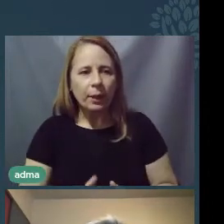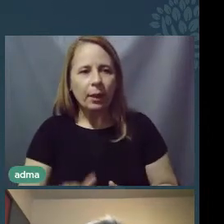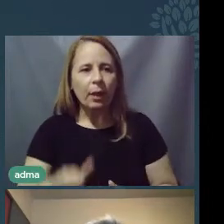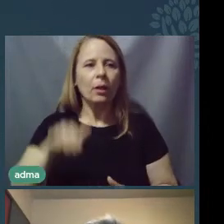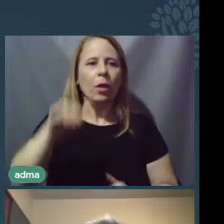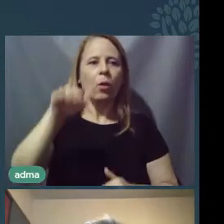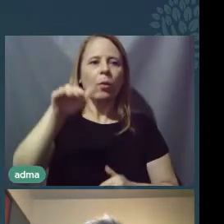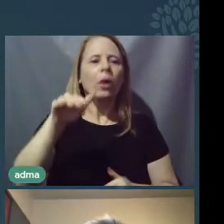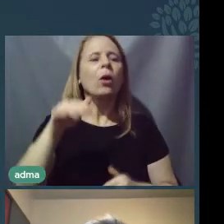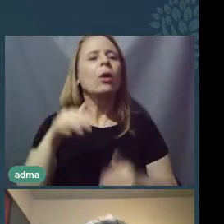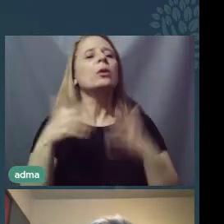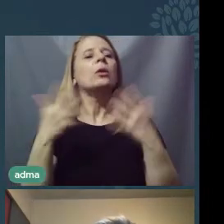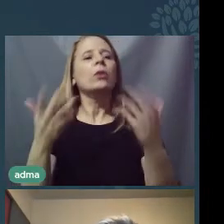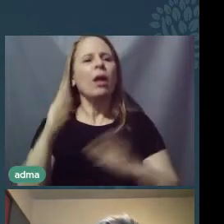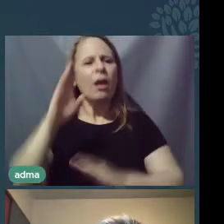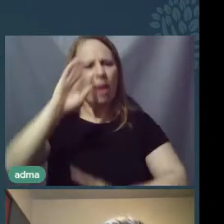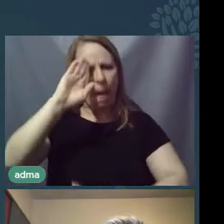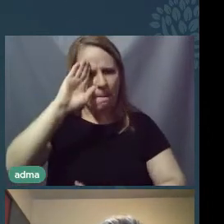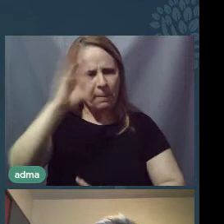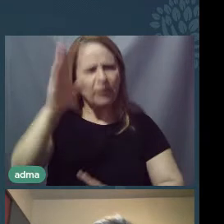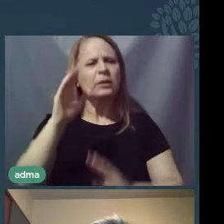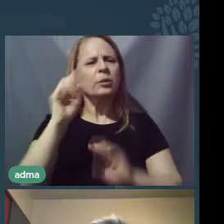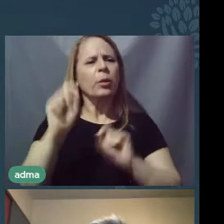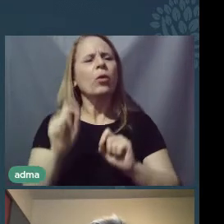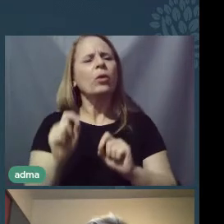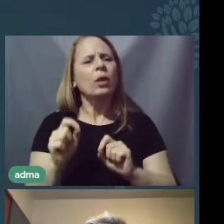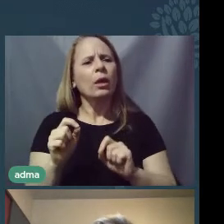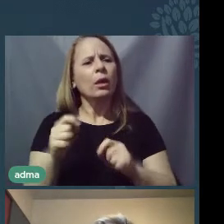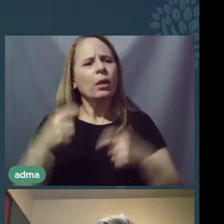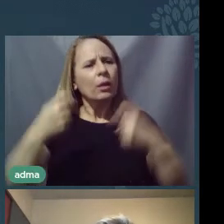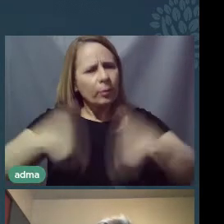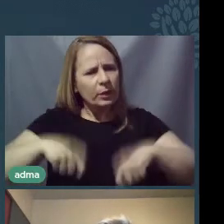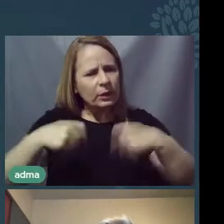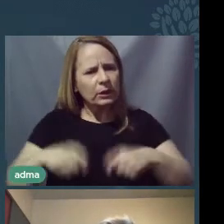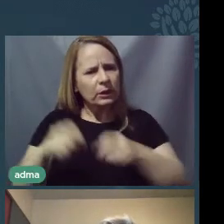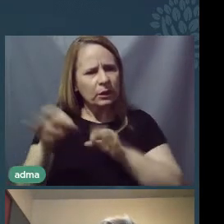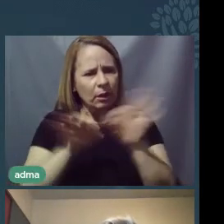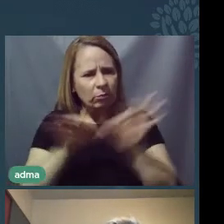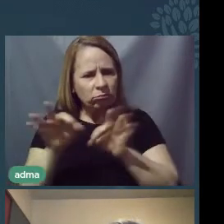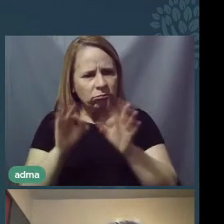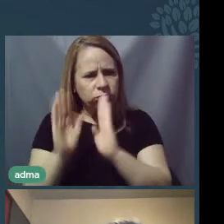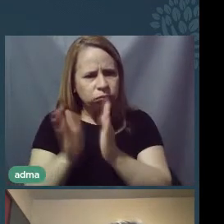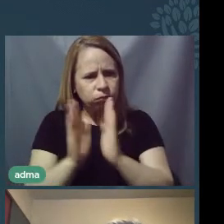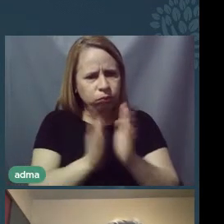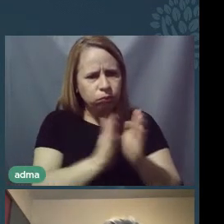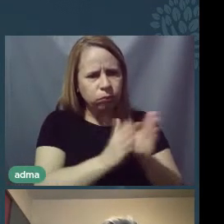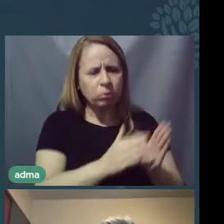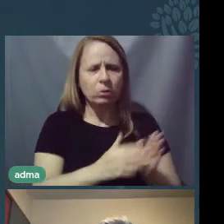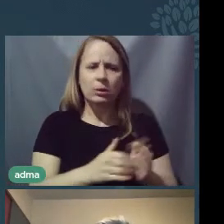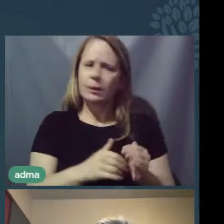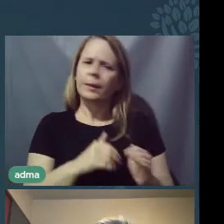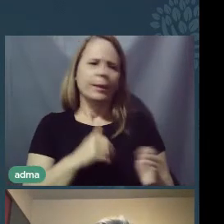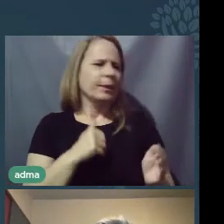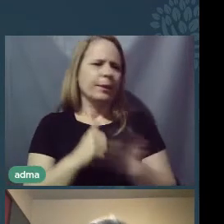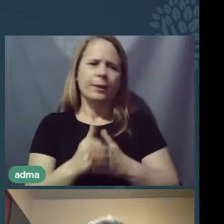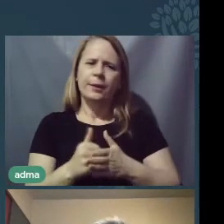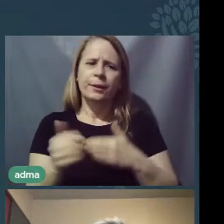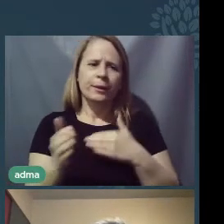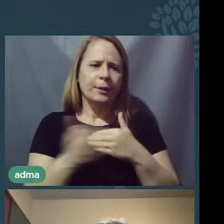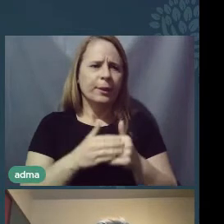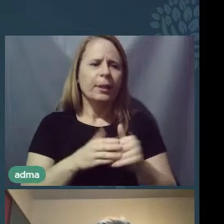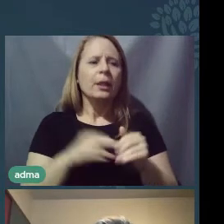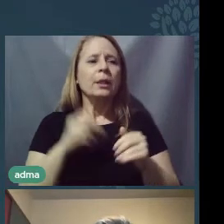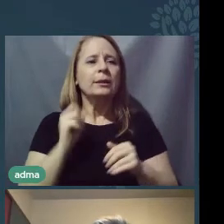maiores, é fundamental ter uma técnica inalatória correta. Não interessa, de nada vai adiantar